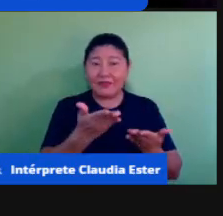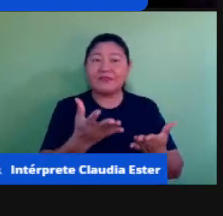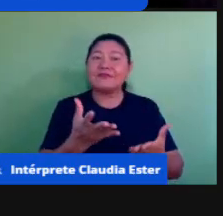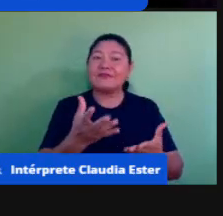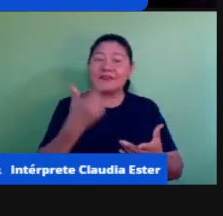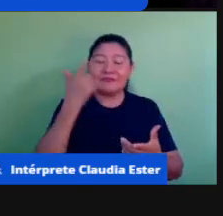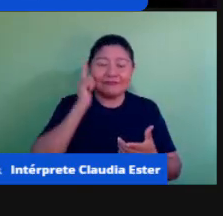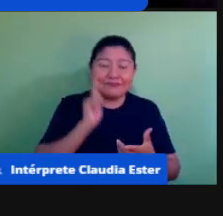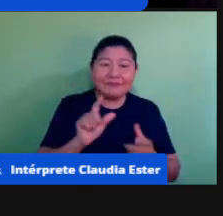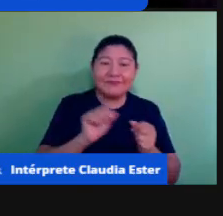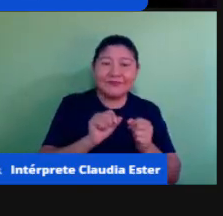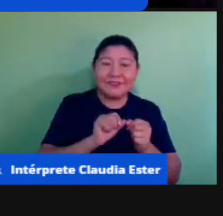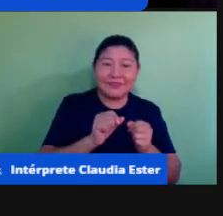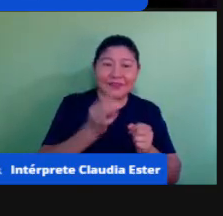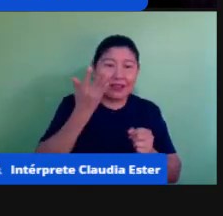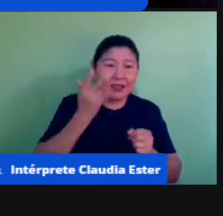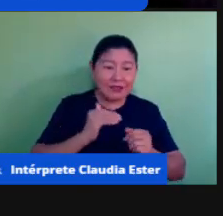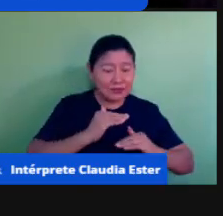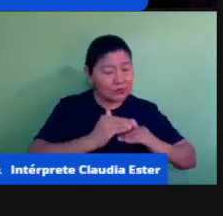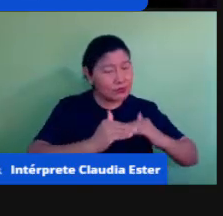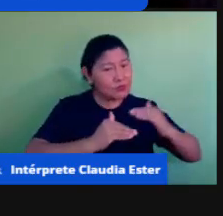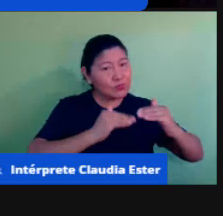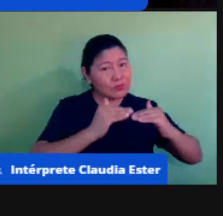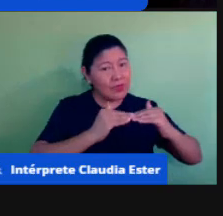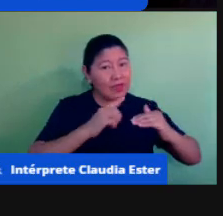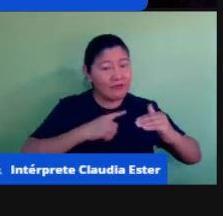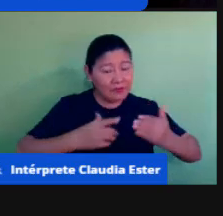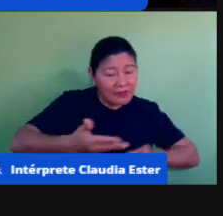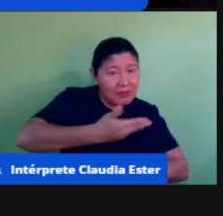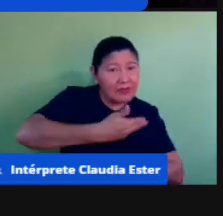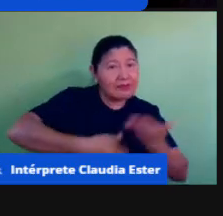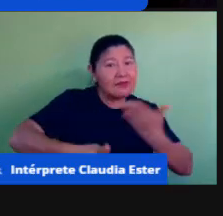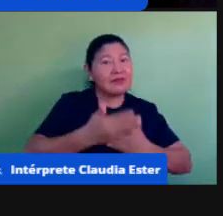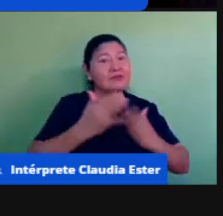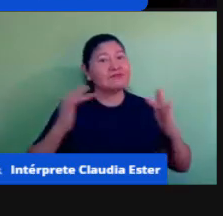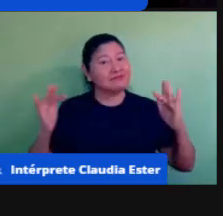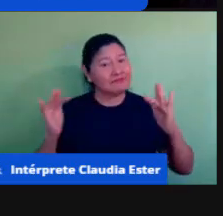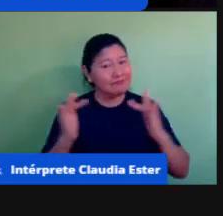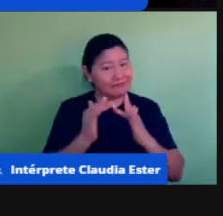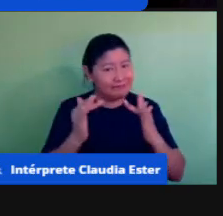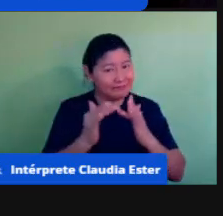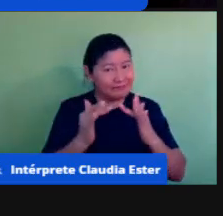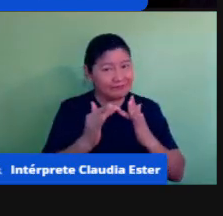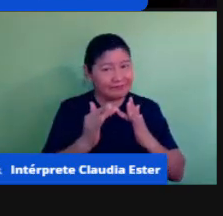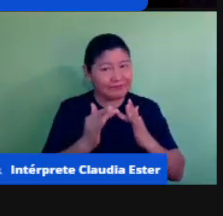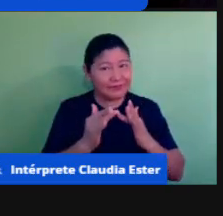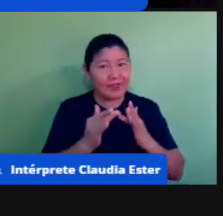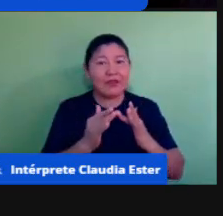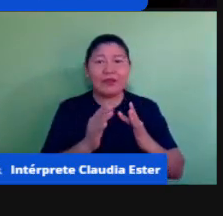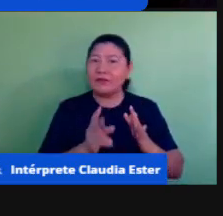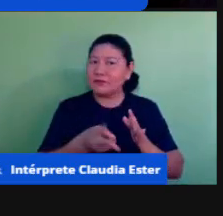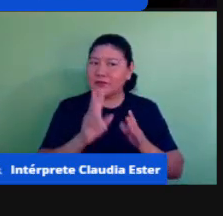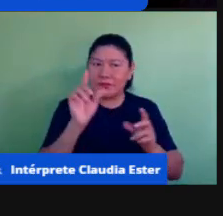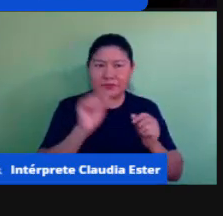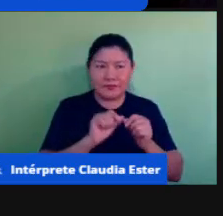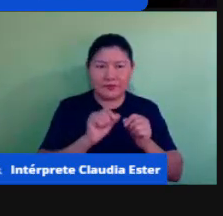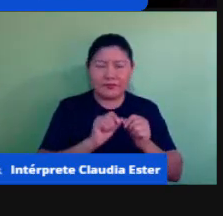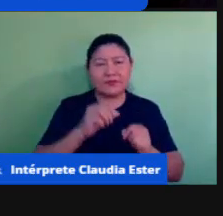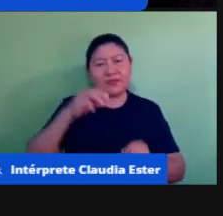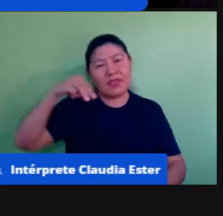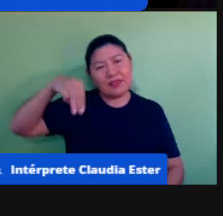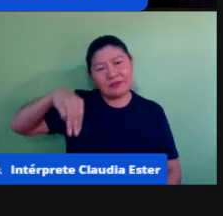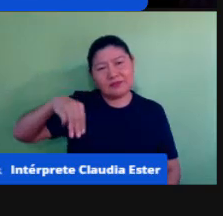esteja desenvolvendo e interagindo com você. Quando você mandar esses mimos, que você mandar link, mandar alguma